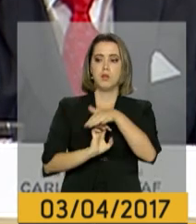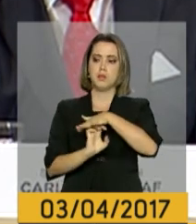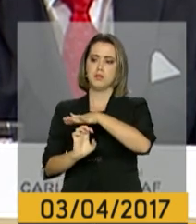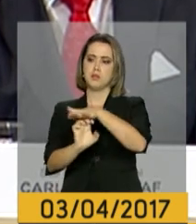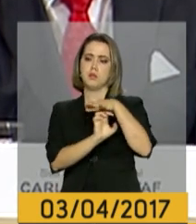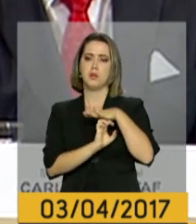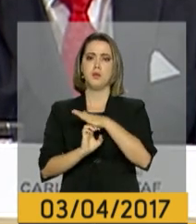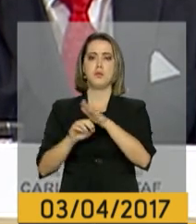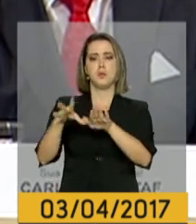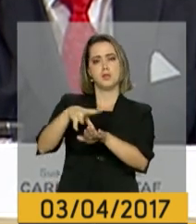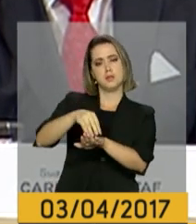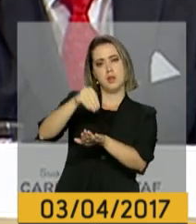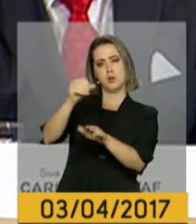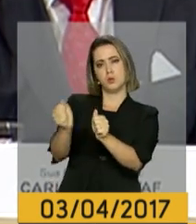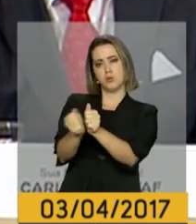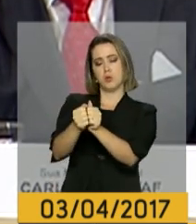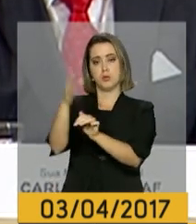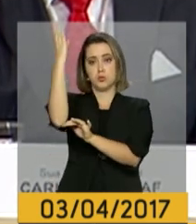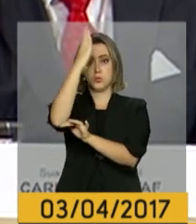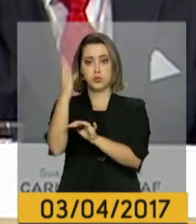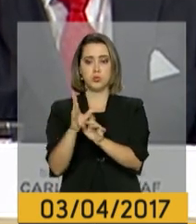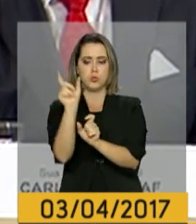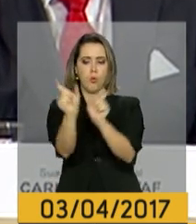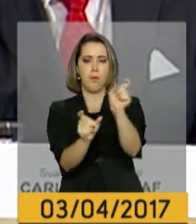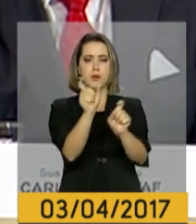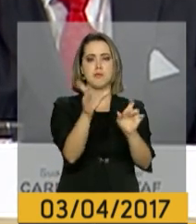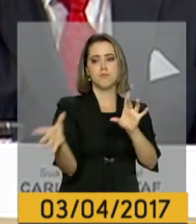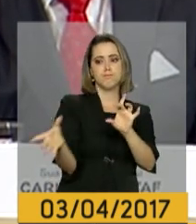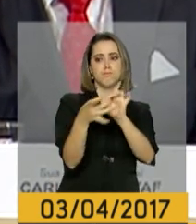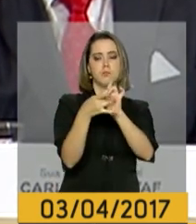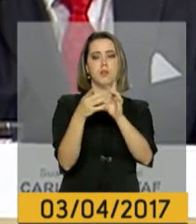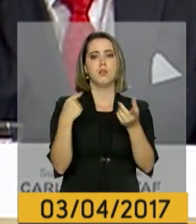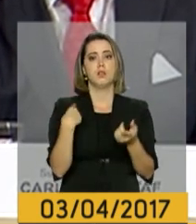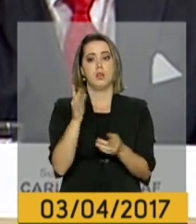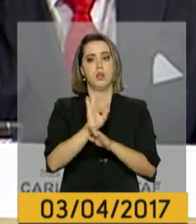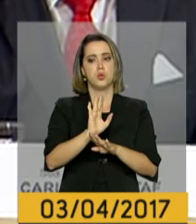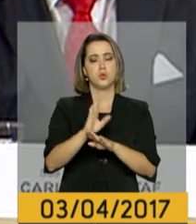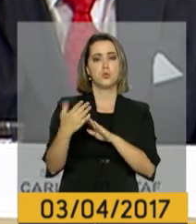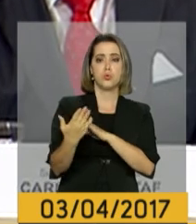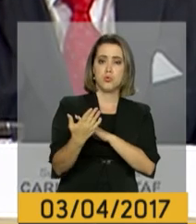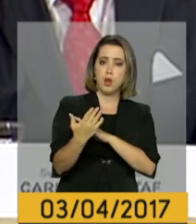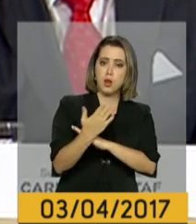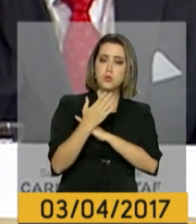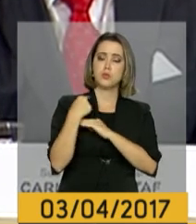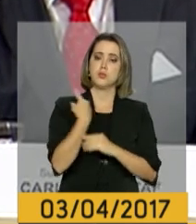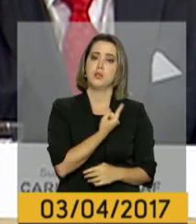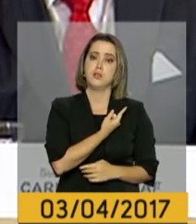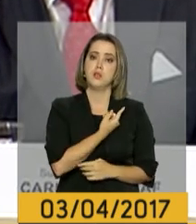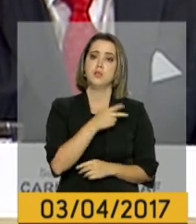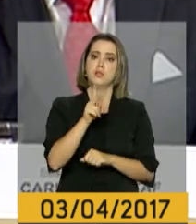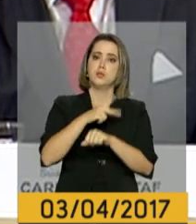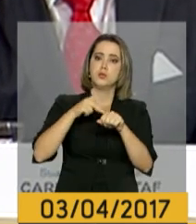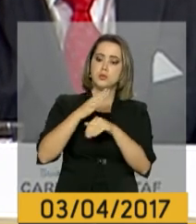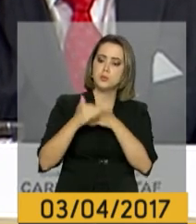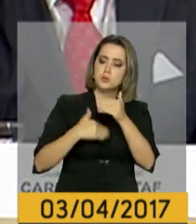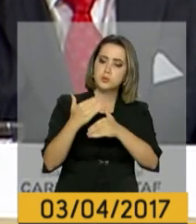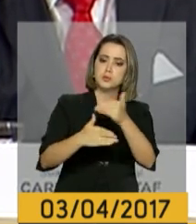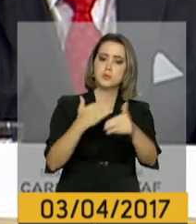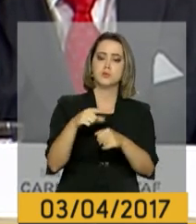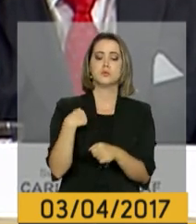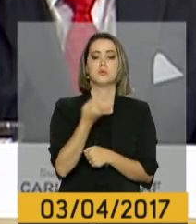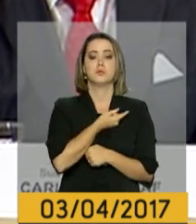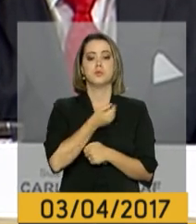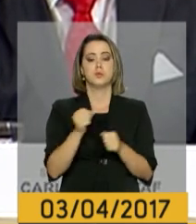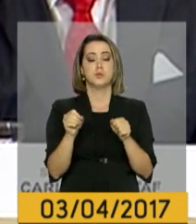empresários suecos e brasileiros, que ajudará muitíssimo o nosso país para este movimento de desenvolvimento que